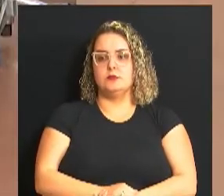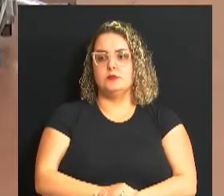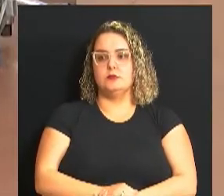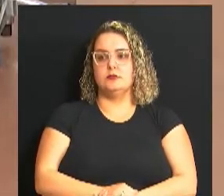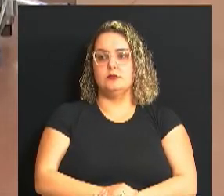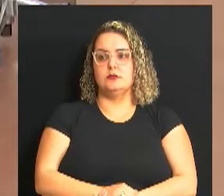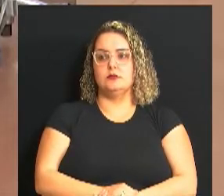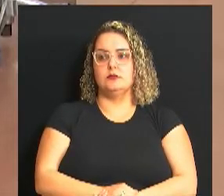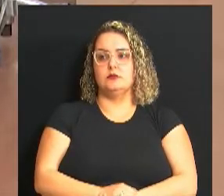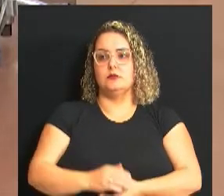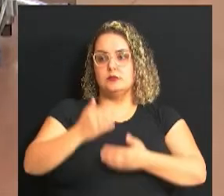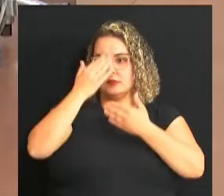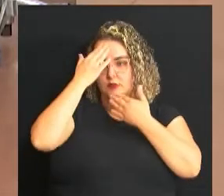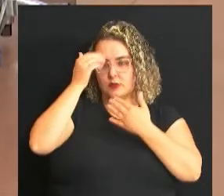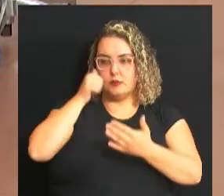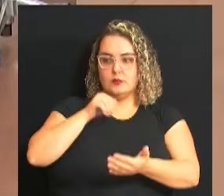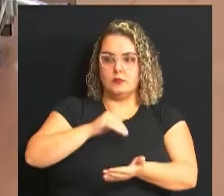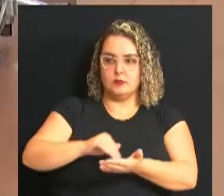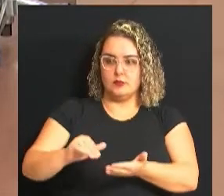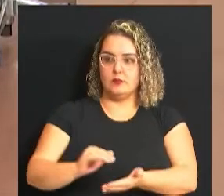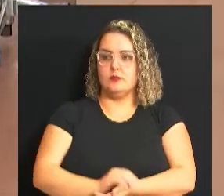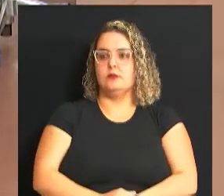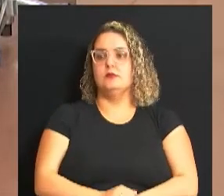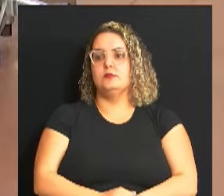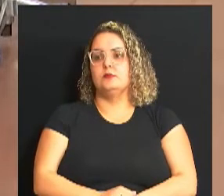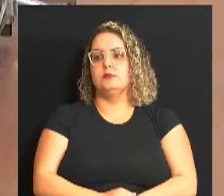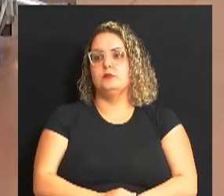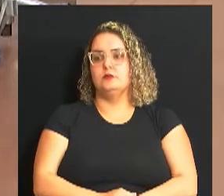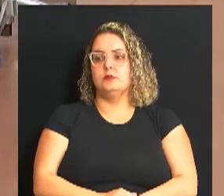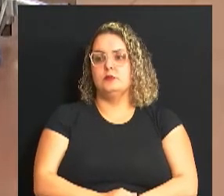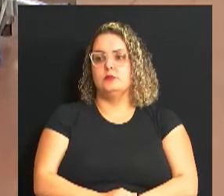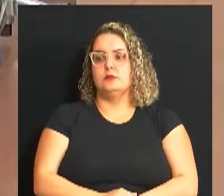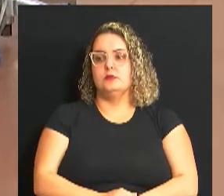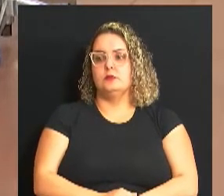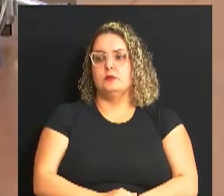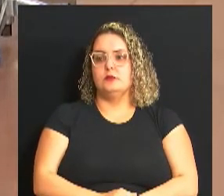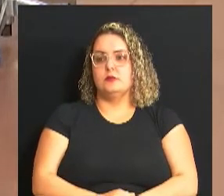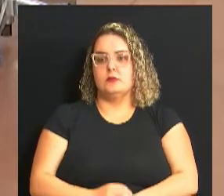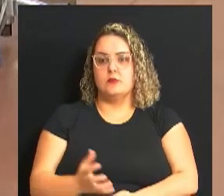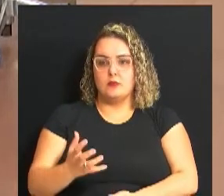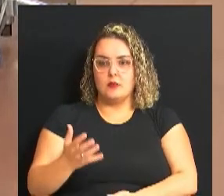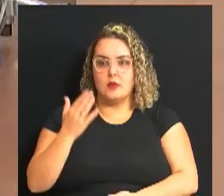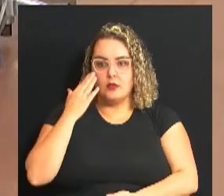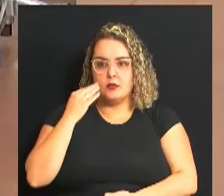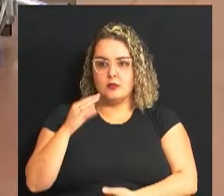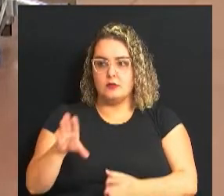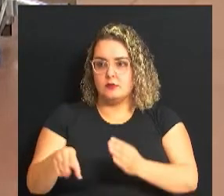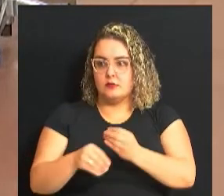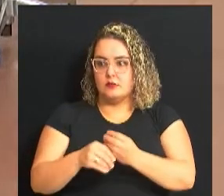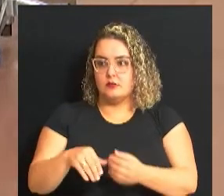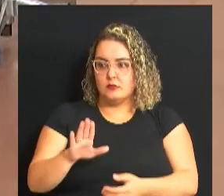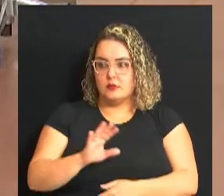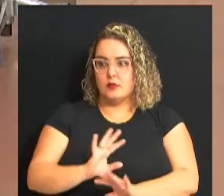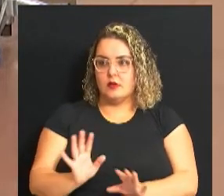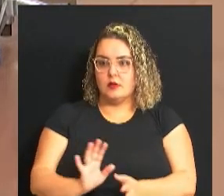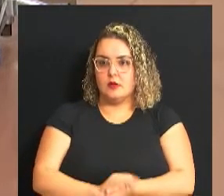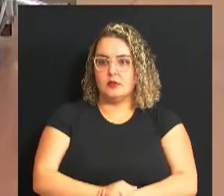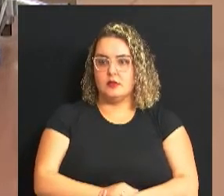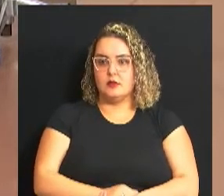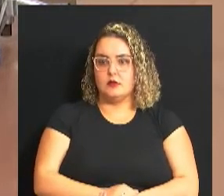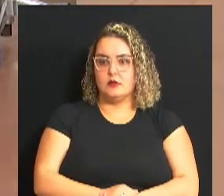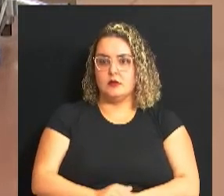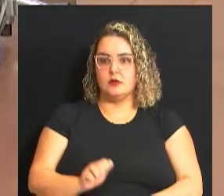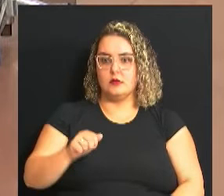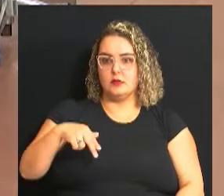Muito obrigado, secretária Vandecleia. Eu gostaria de saber se alguém gostaria de acrescentar. Angélica? Pois